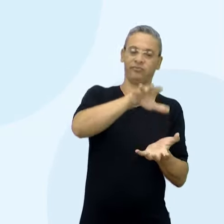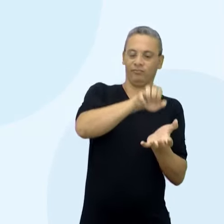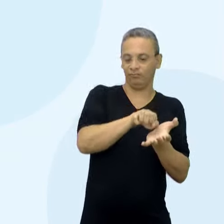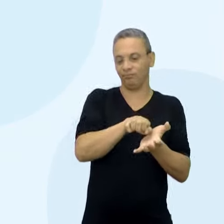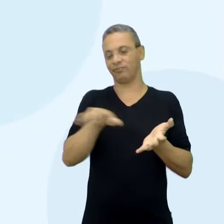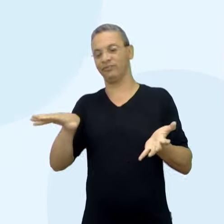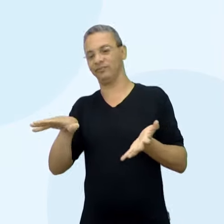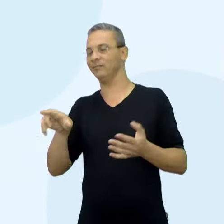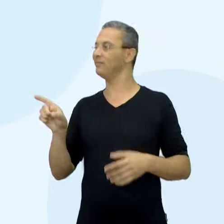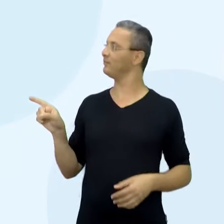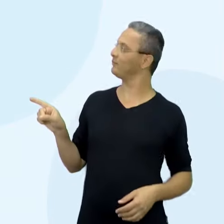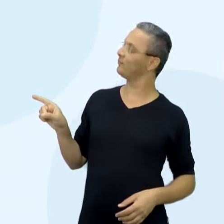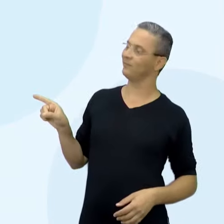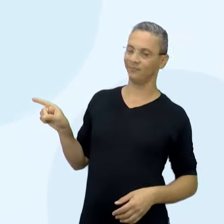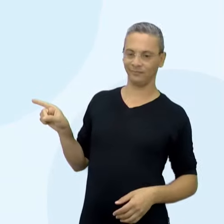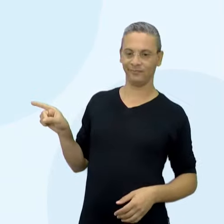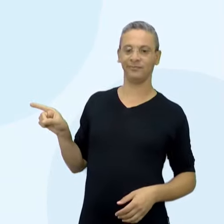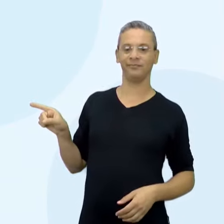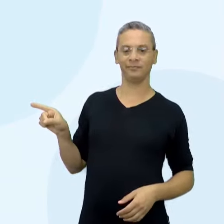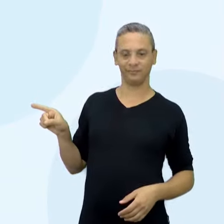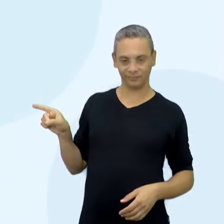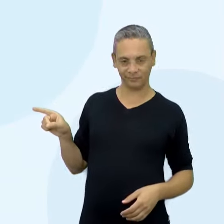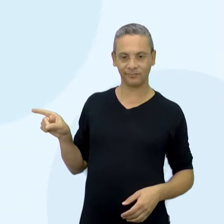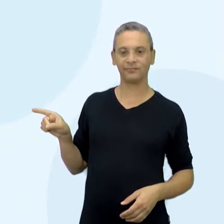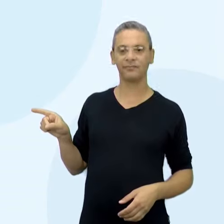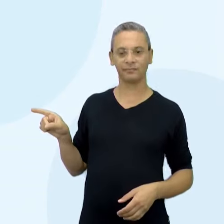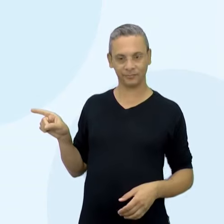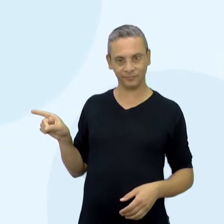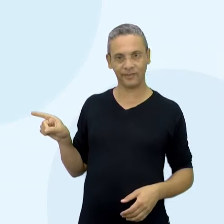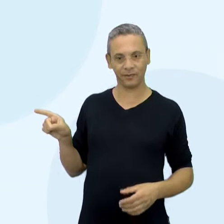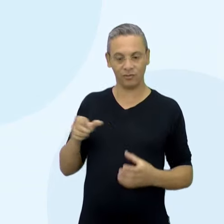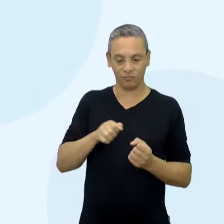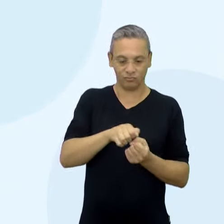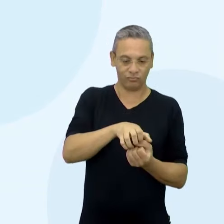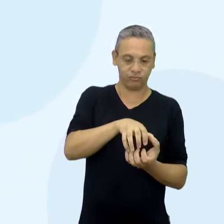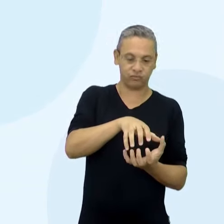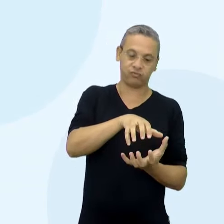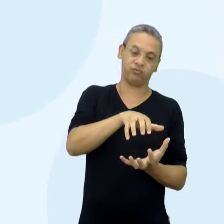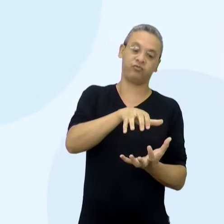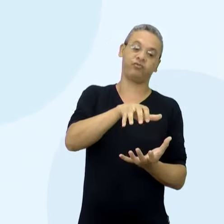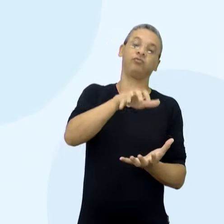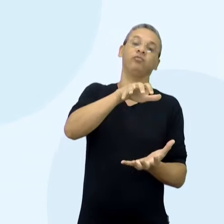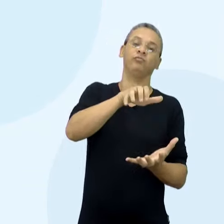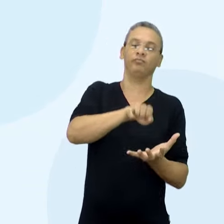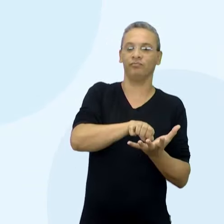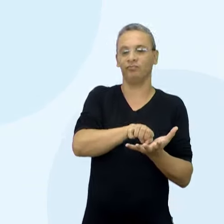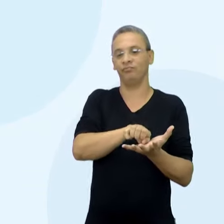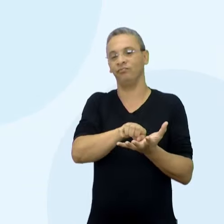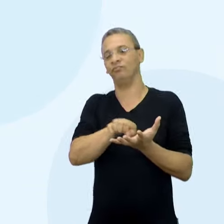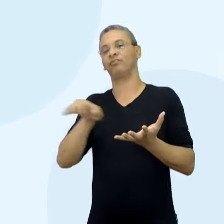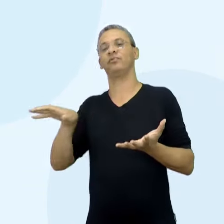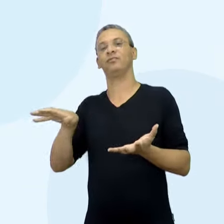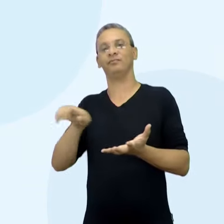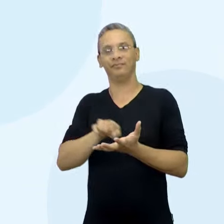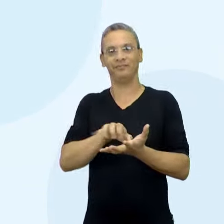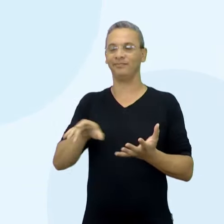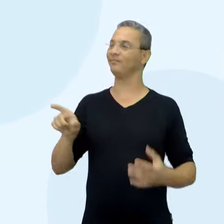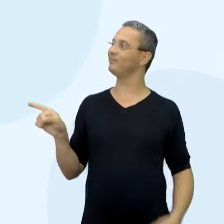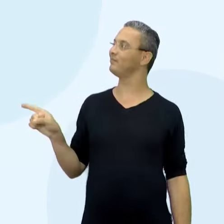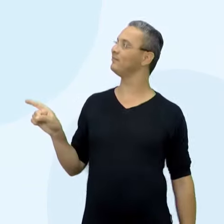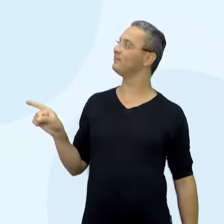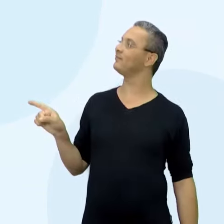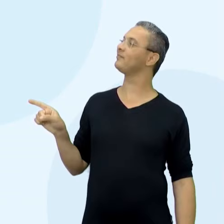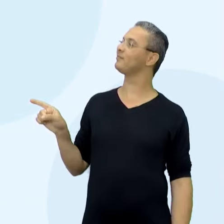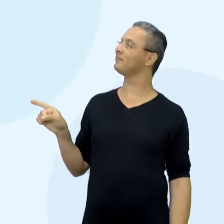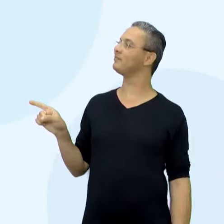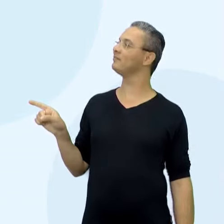circuito. Você chega ali, ainda não, porque essa carga é pequena. Aí a hora que eu tenho a carga completa, eu consigo, olha só,